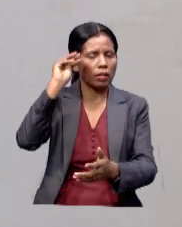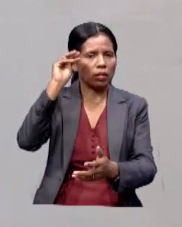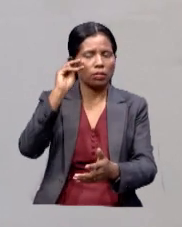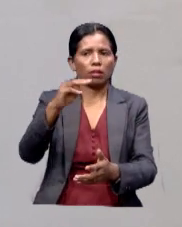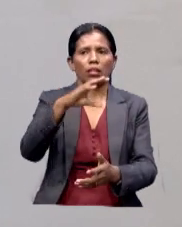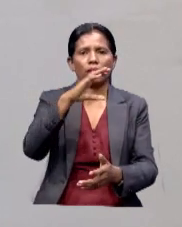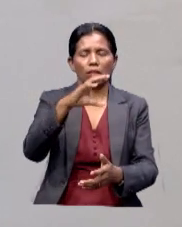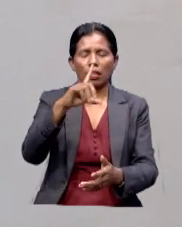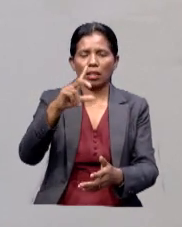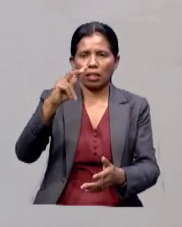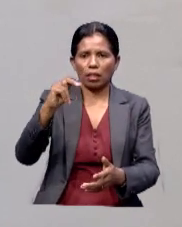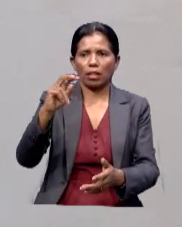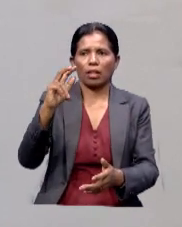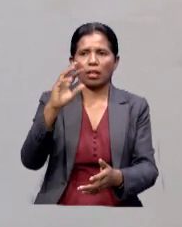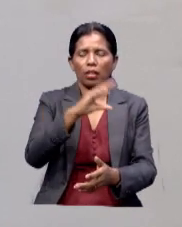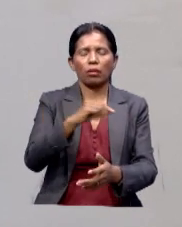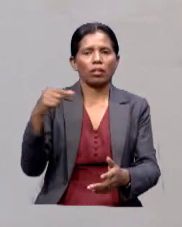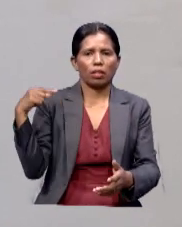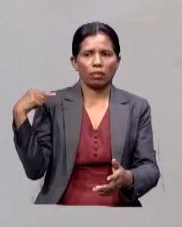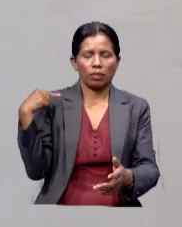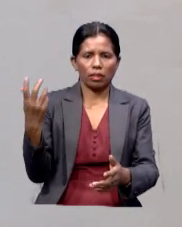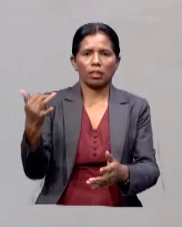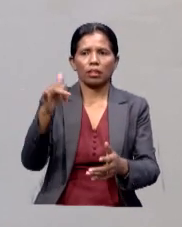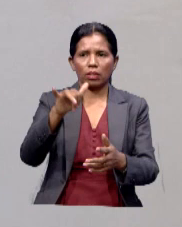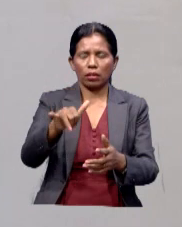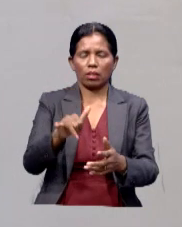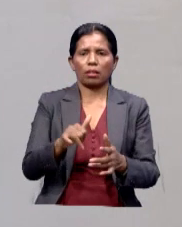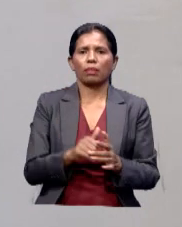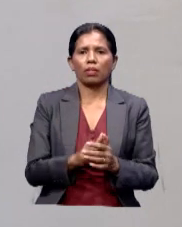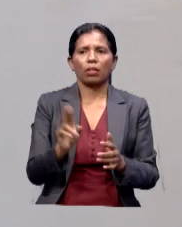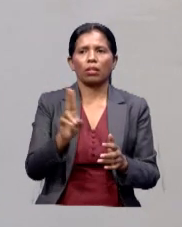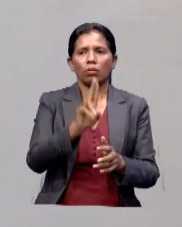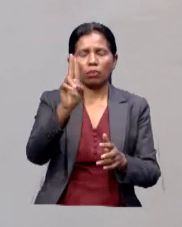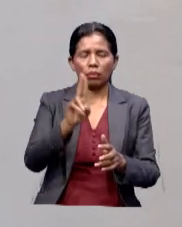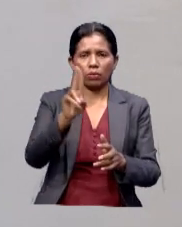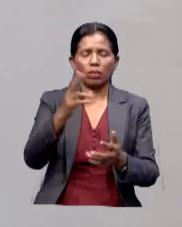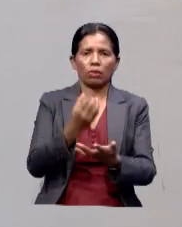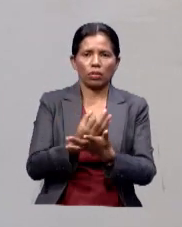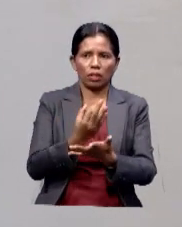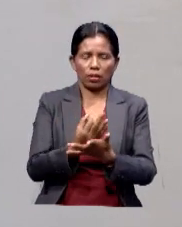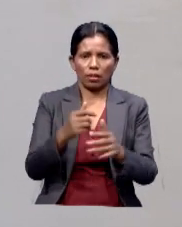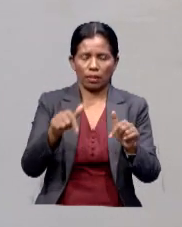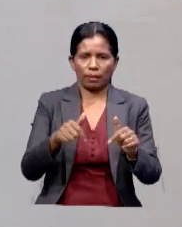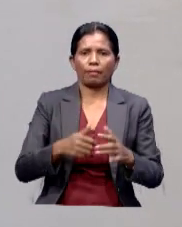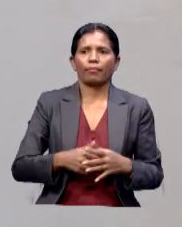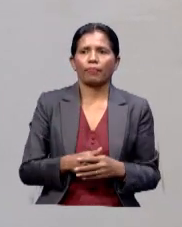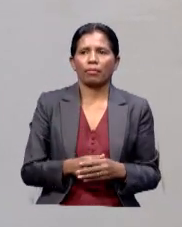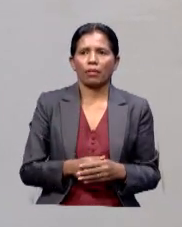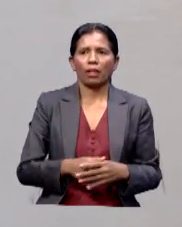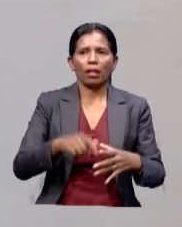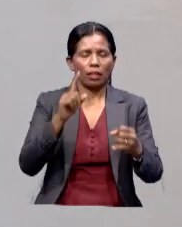combatentes libertação nacional ho ne gabinet kiran ne maka zere osan idane ikus